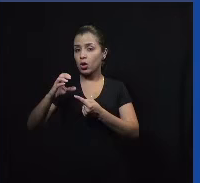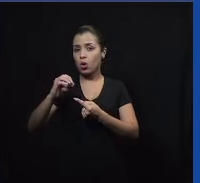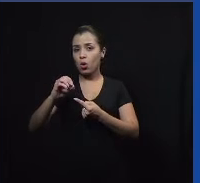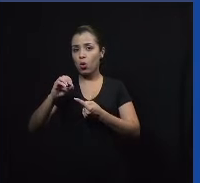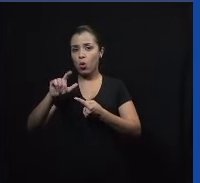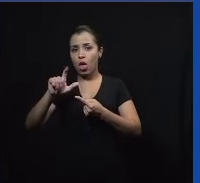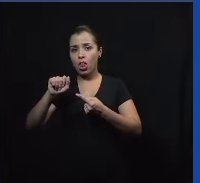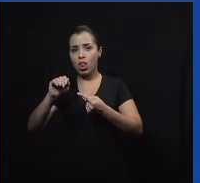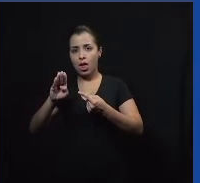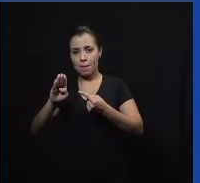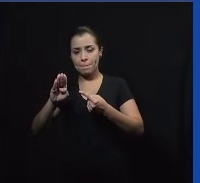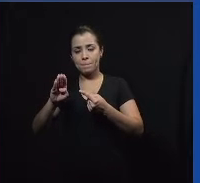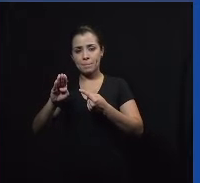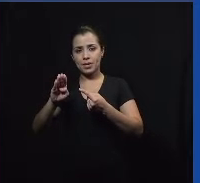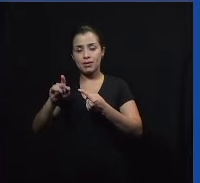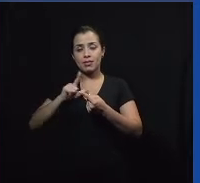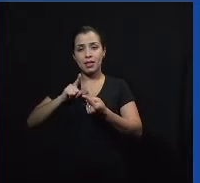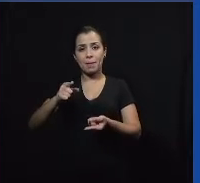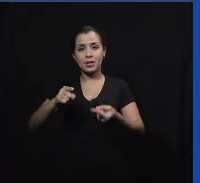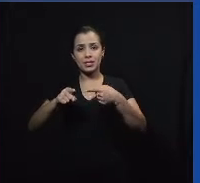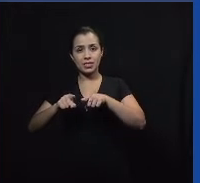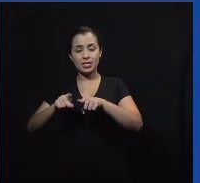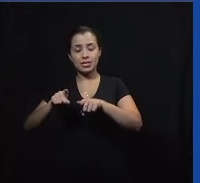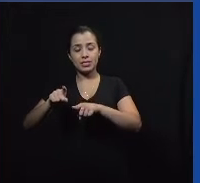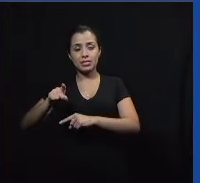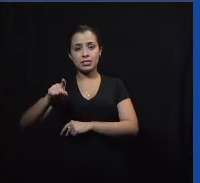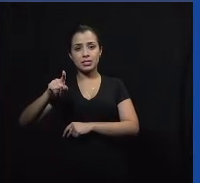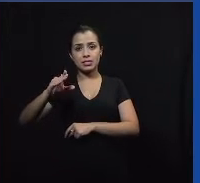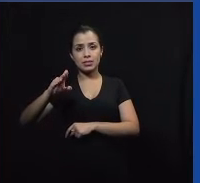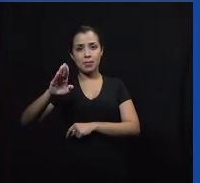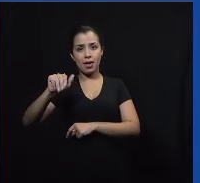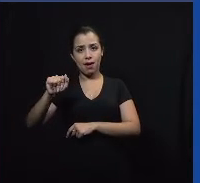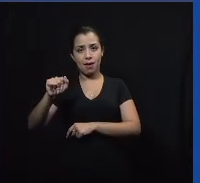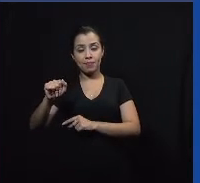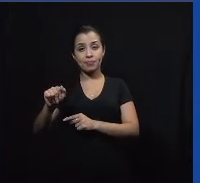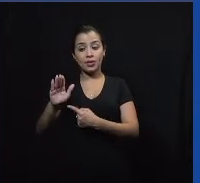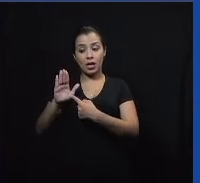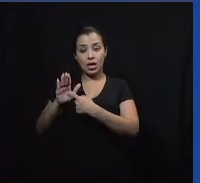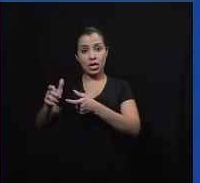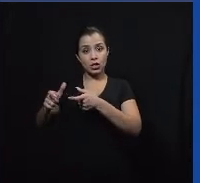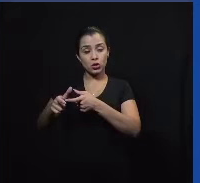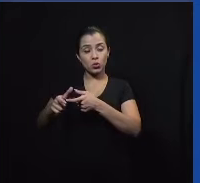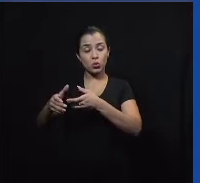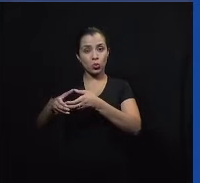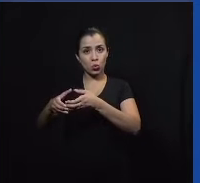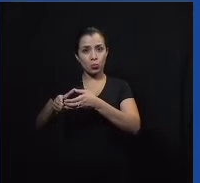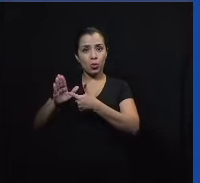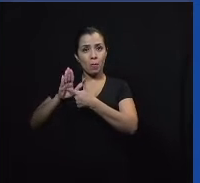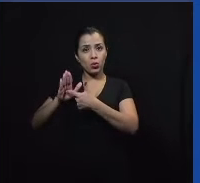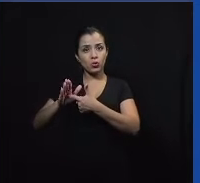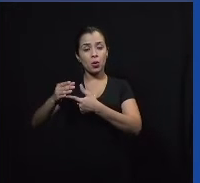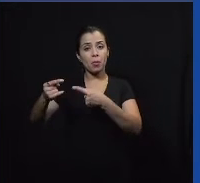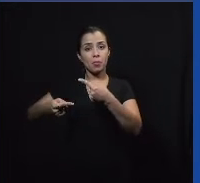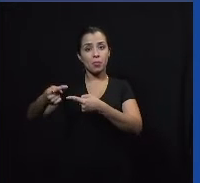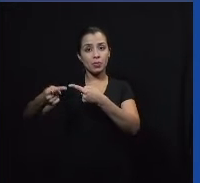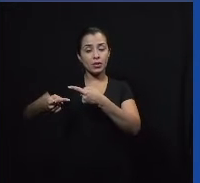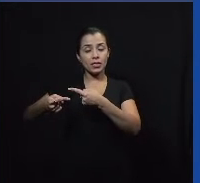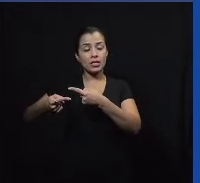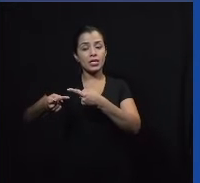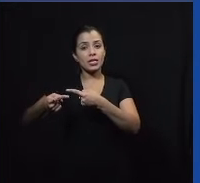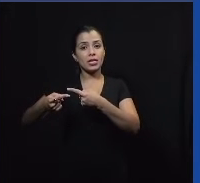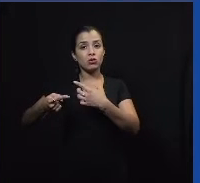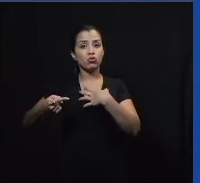Miraí, em parceria com a CBA. Eles trouxeram uma experiência de promoção de educação política e fomento à mobilização por